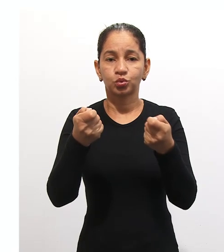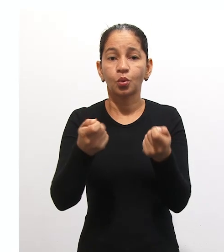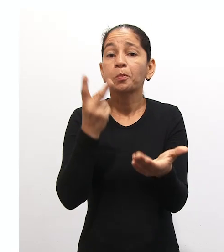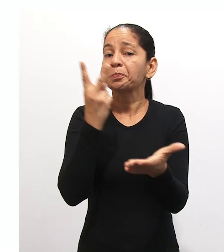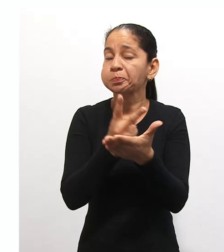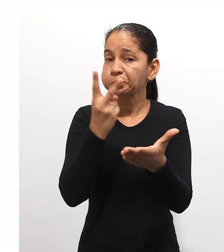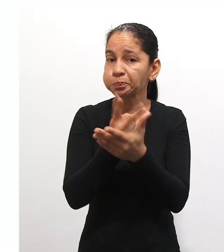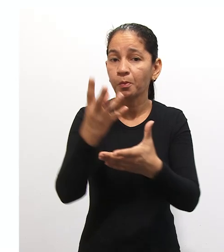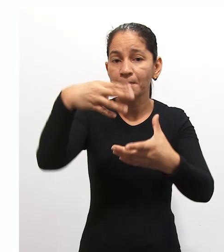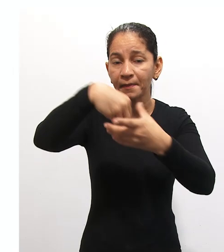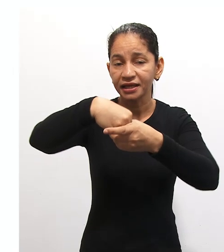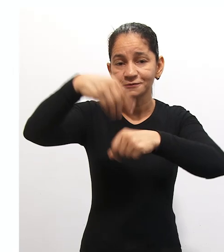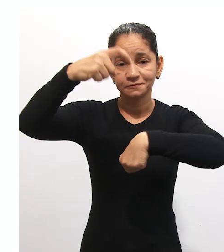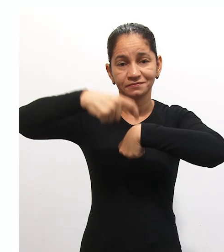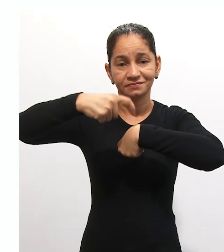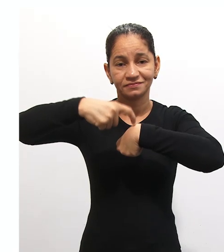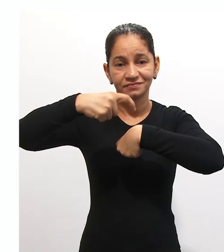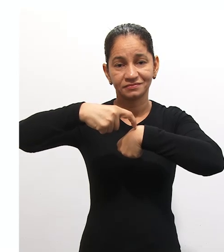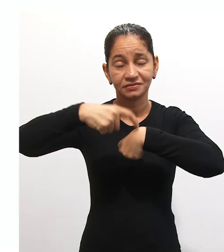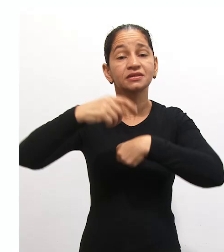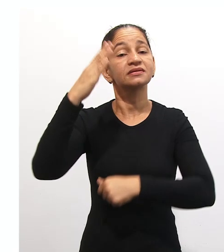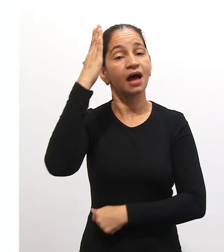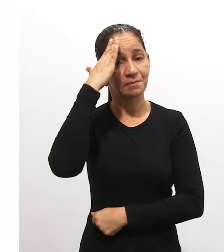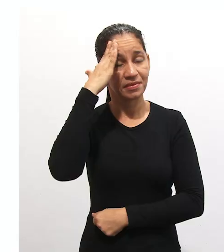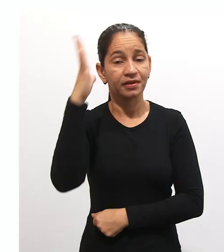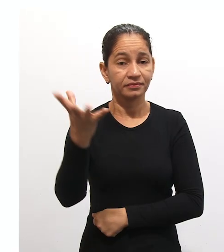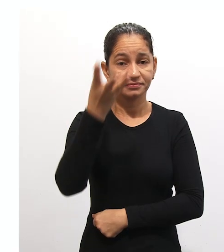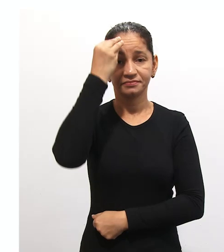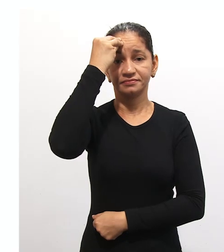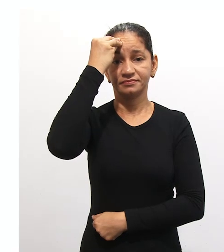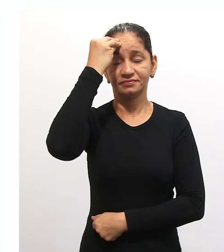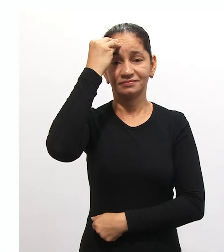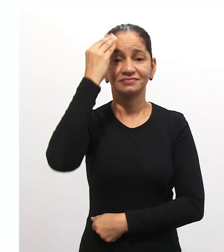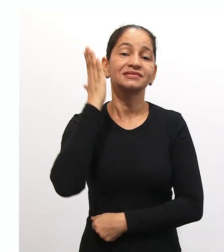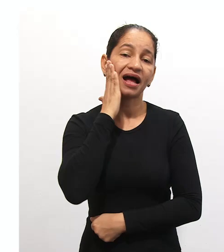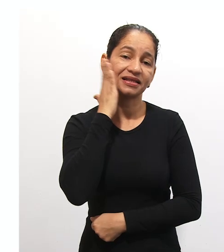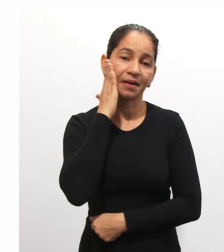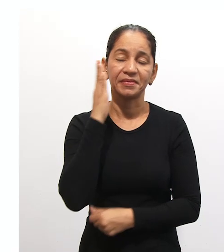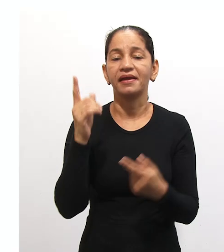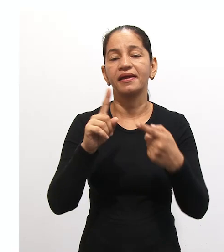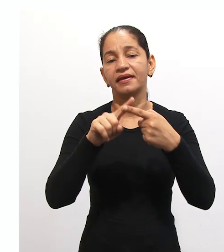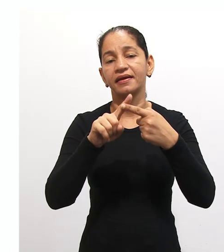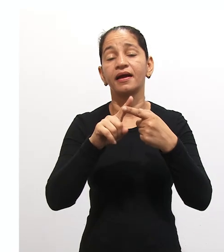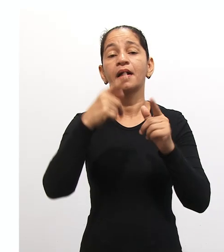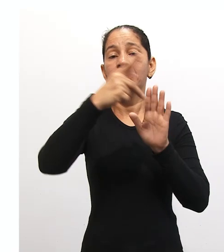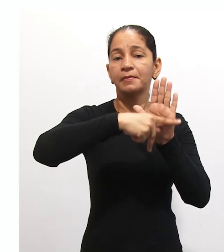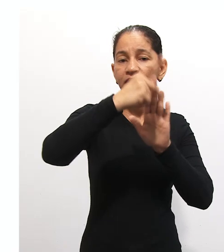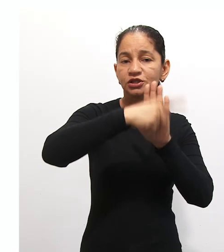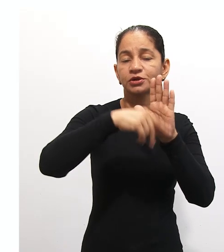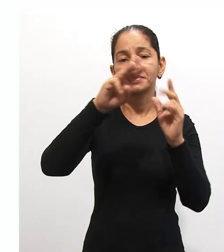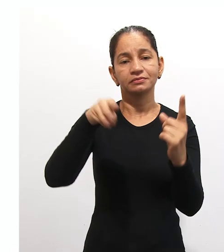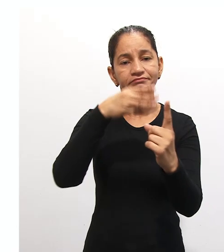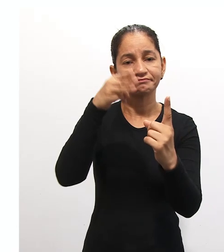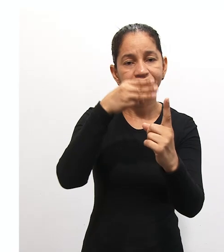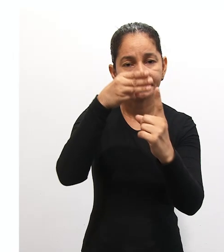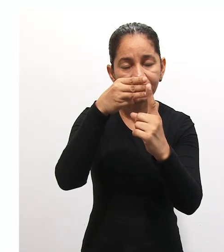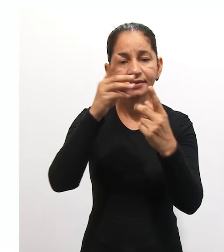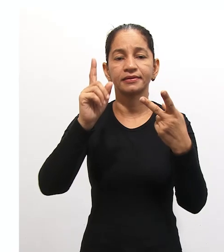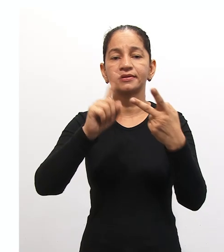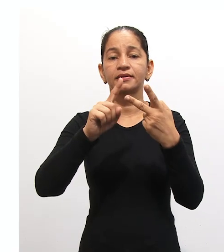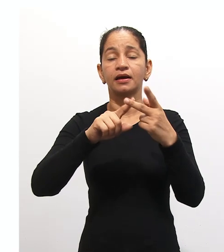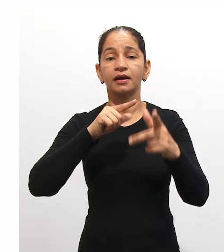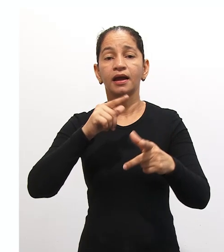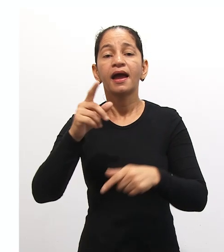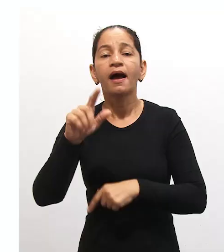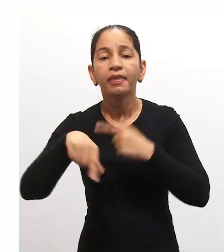mesmo ciclo, tá bom? É importante a gente marcar isso aqui. O planejamento define as metas, a execução e